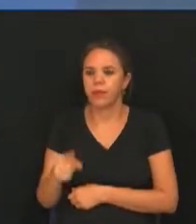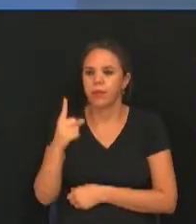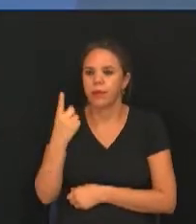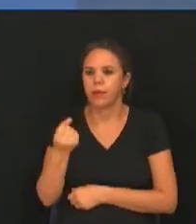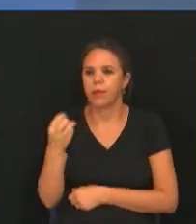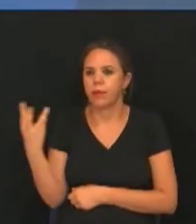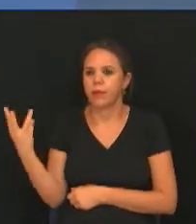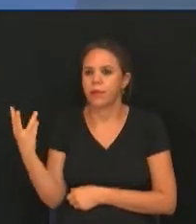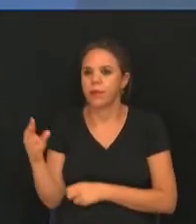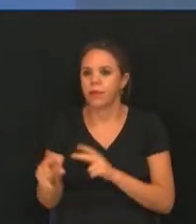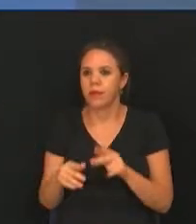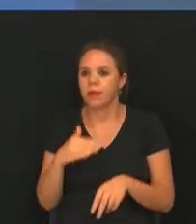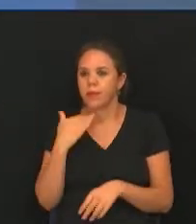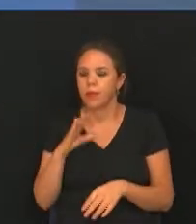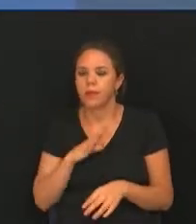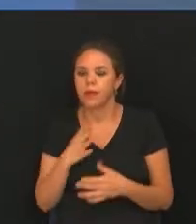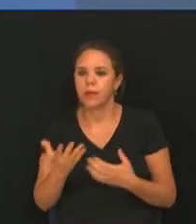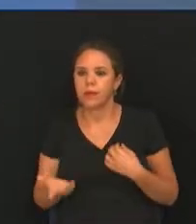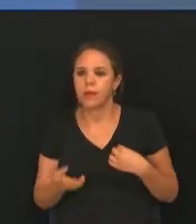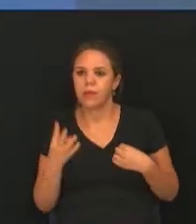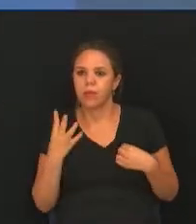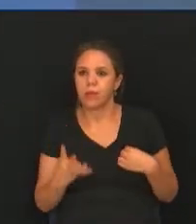941.183 moradores da cidade e